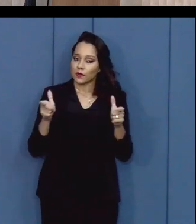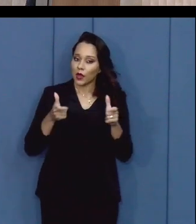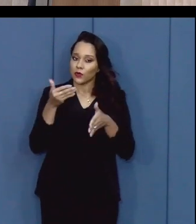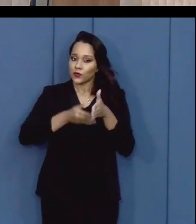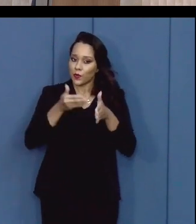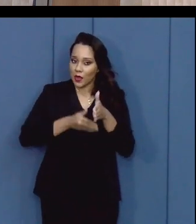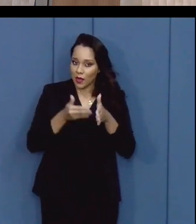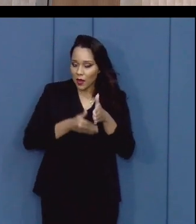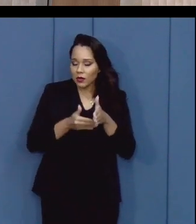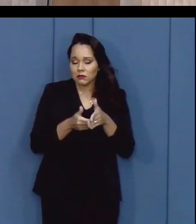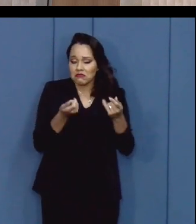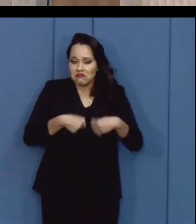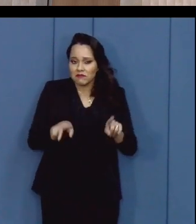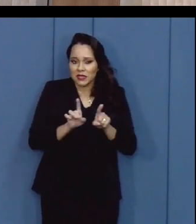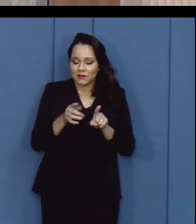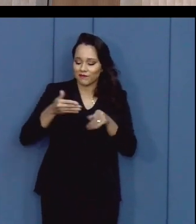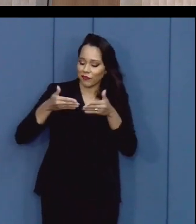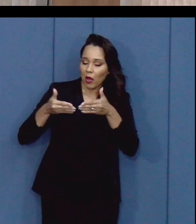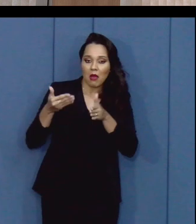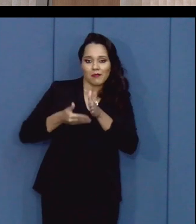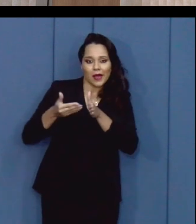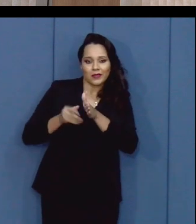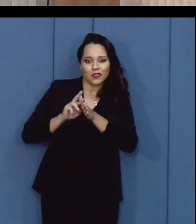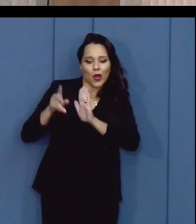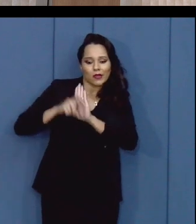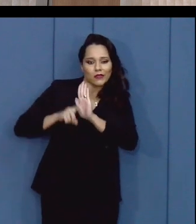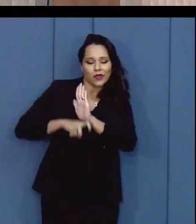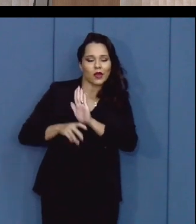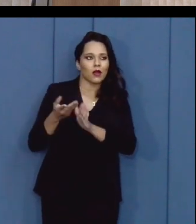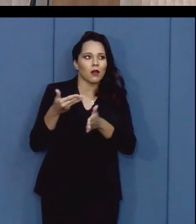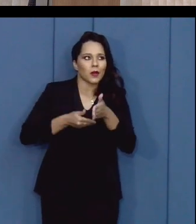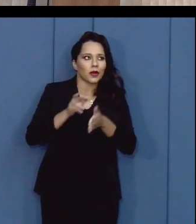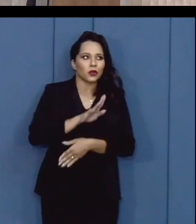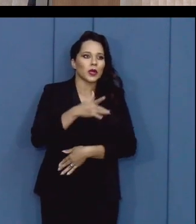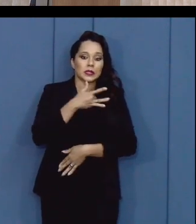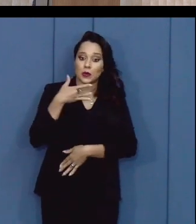de barreiras desnecessárias ao comércio, barreiras não tarifárias, barreiras sanitárias.